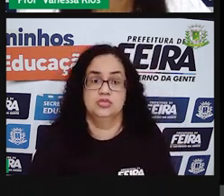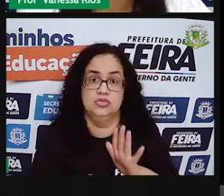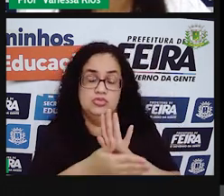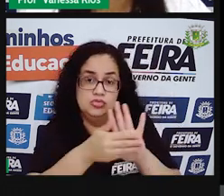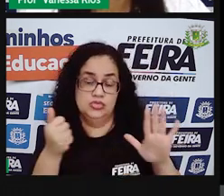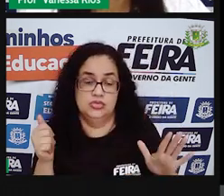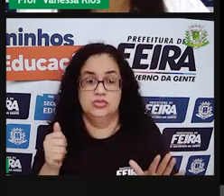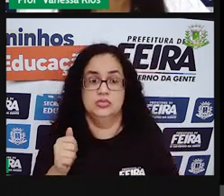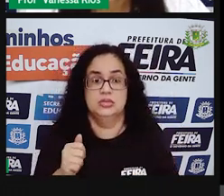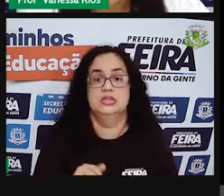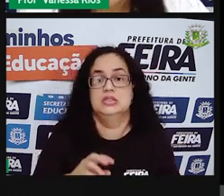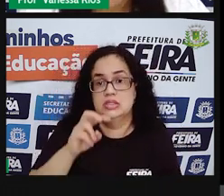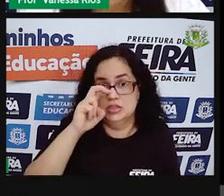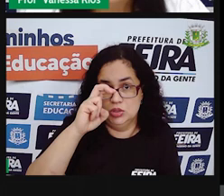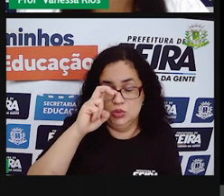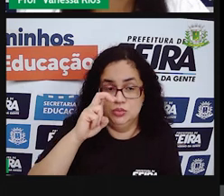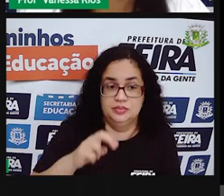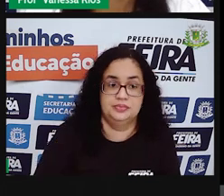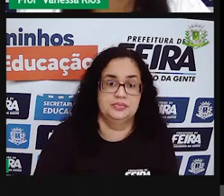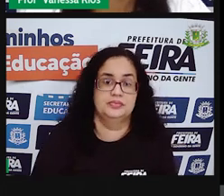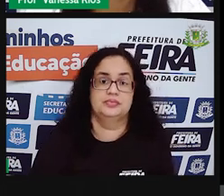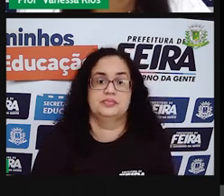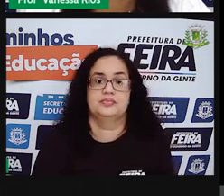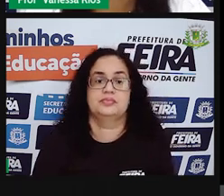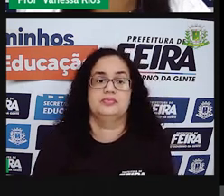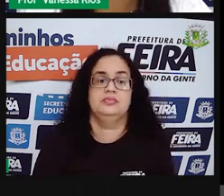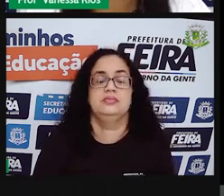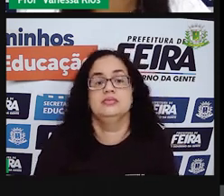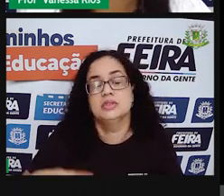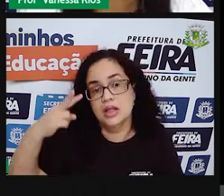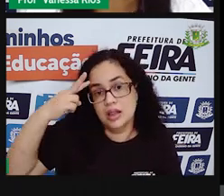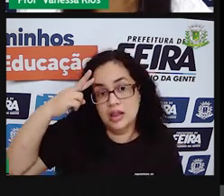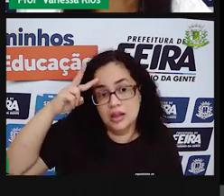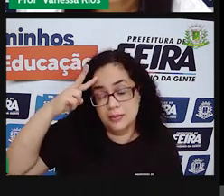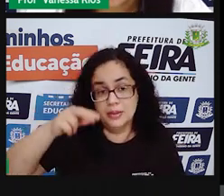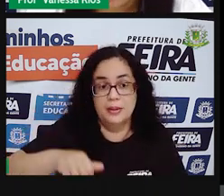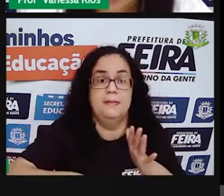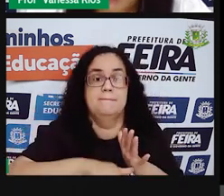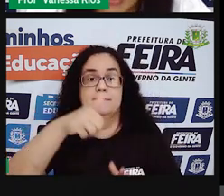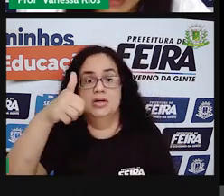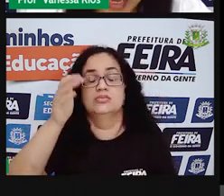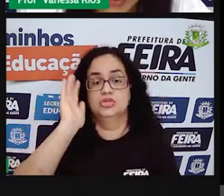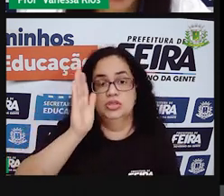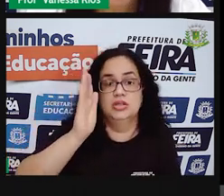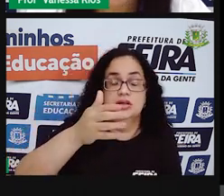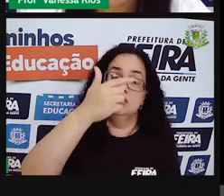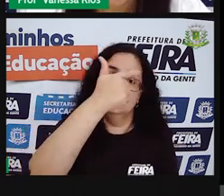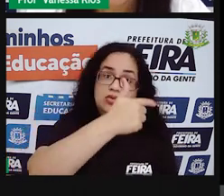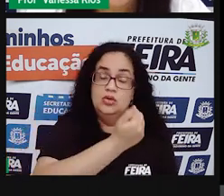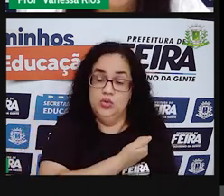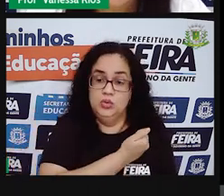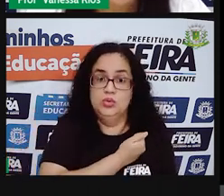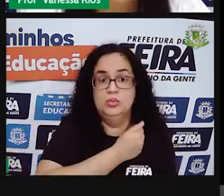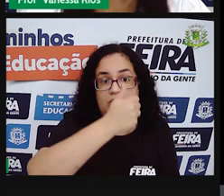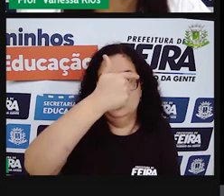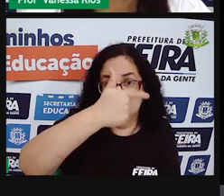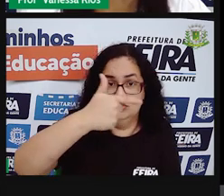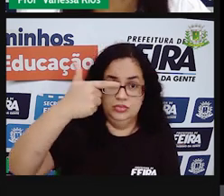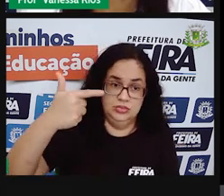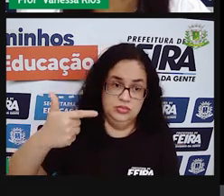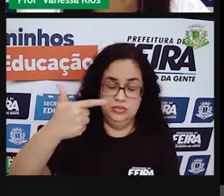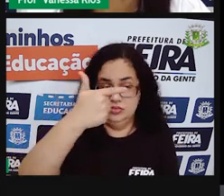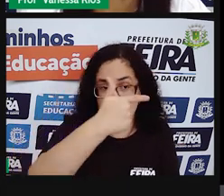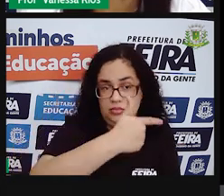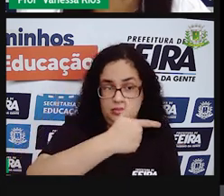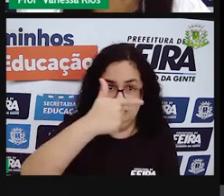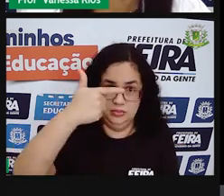vou diminuir 5. E a gente lembra que o primeiro número já foi dado, o primeiro número da senha já foi dado,